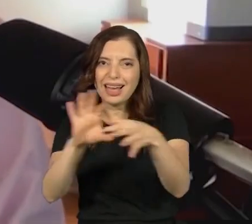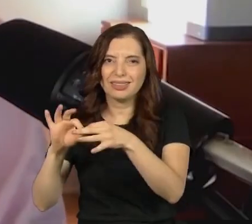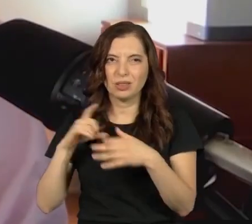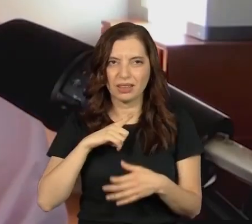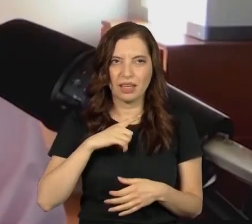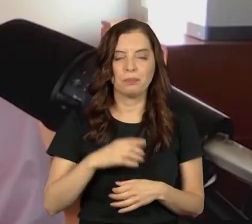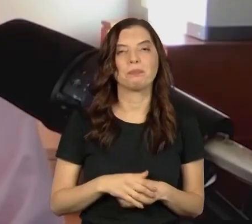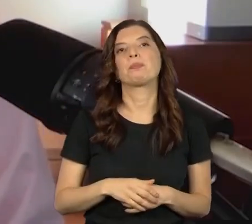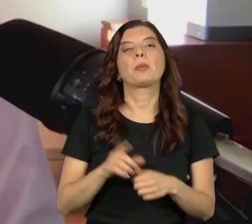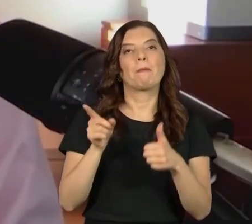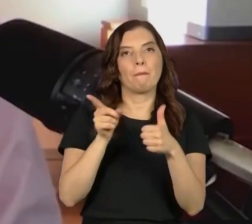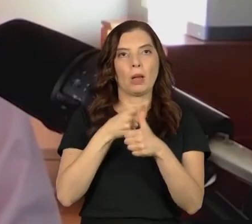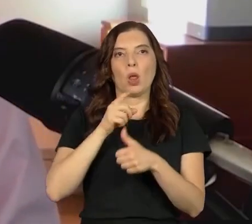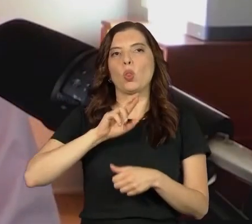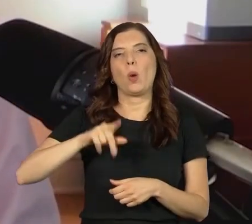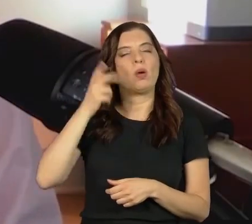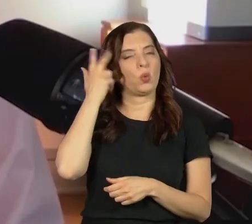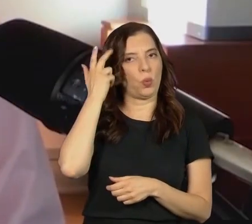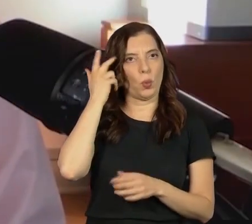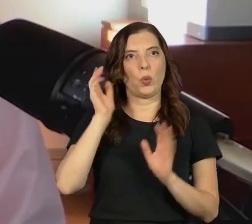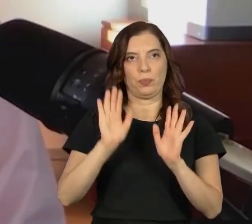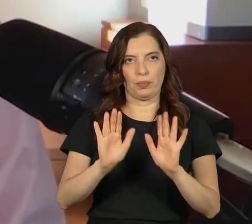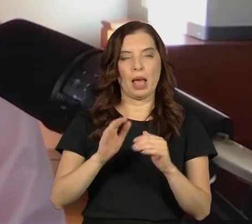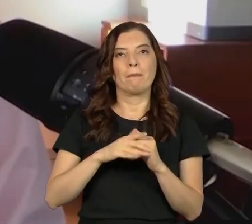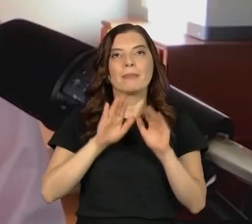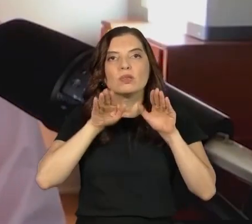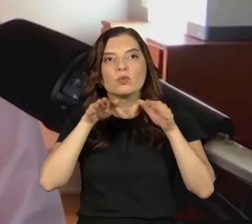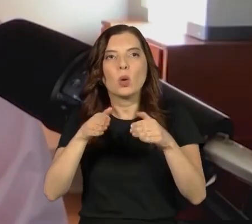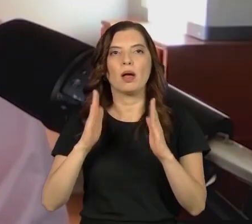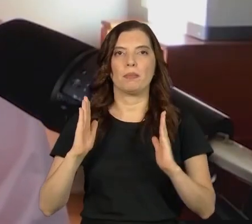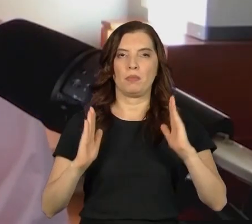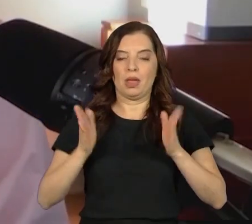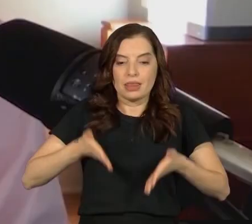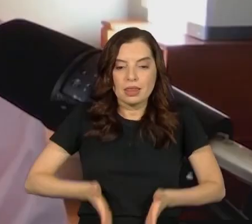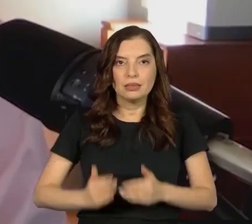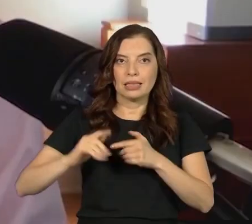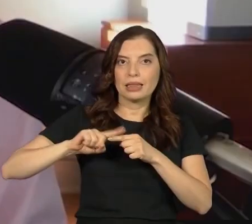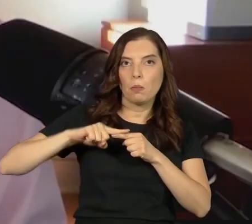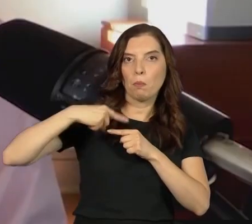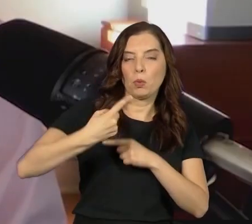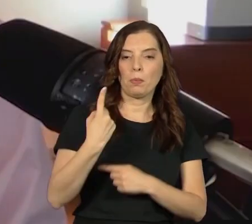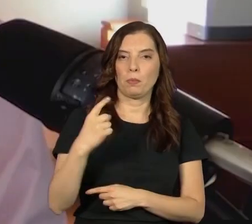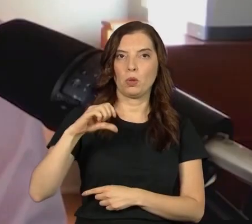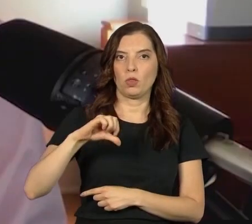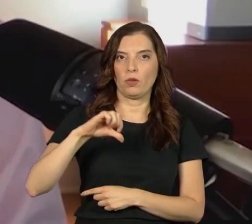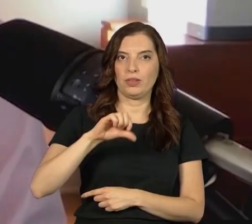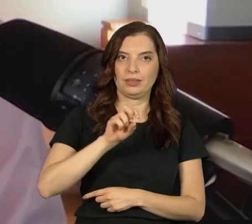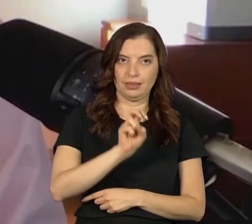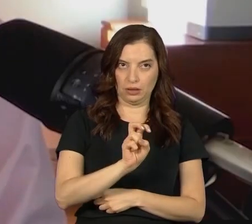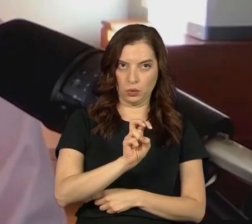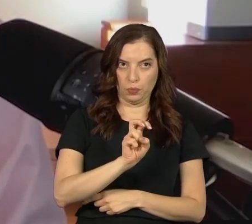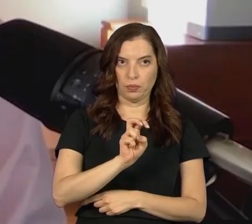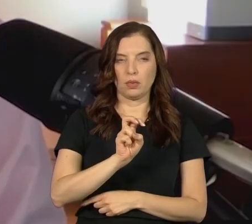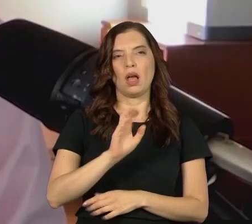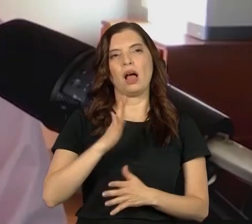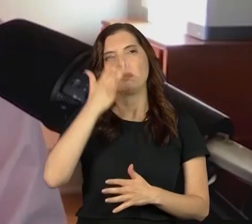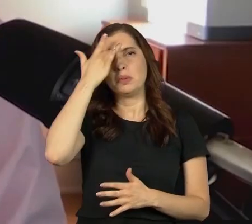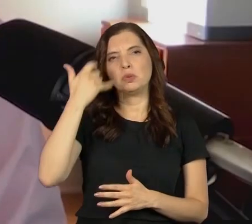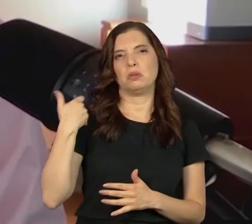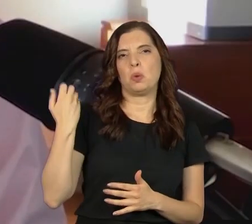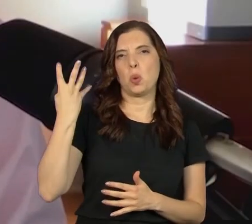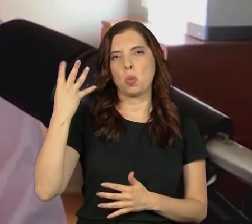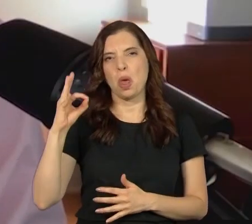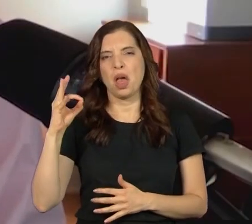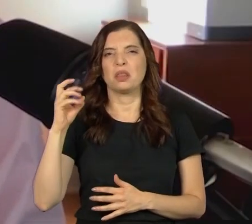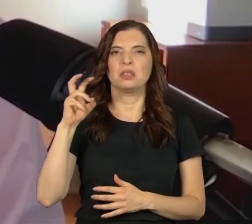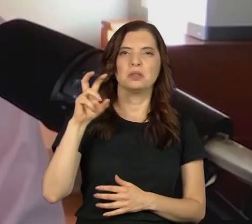Well, first, it's not common to all ages. It's concentrated among those born after 1995. People who are in their